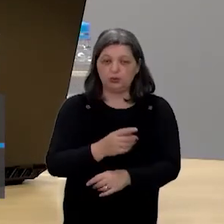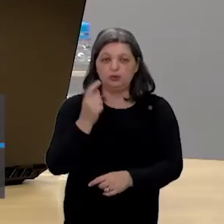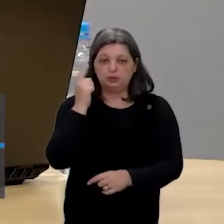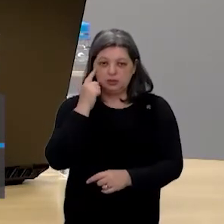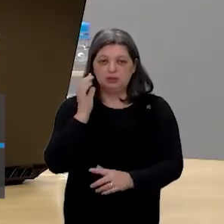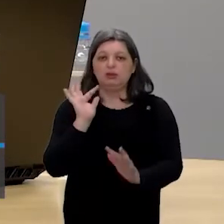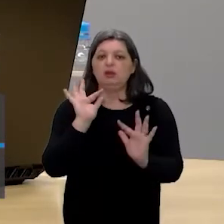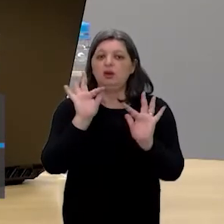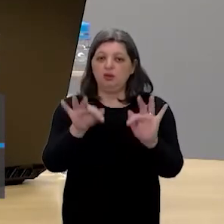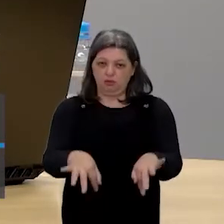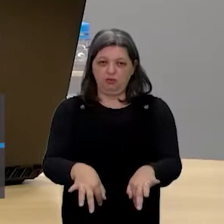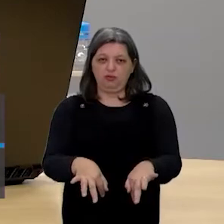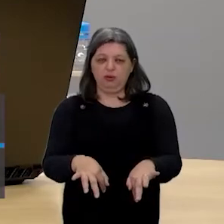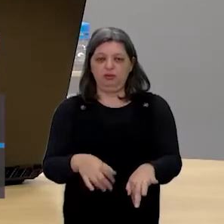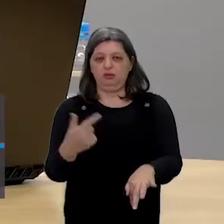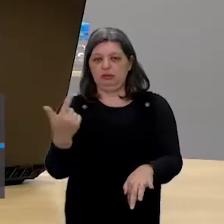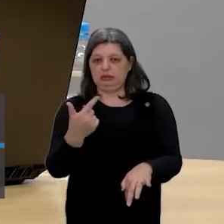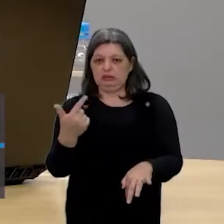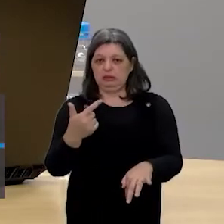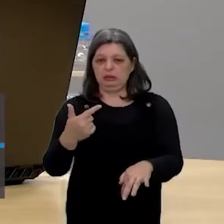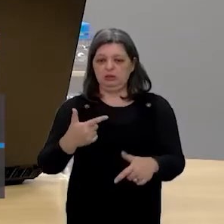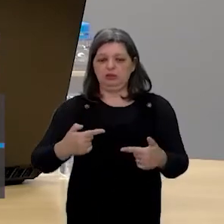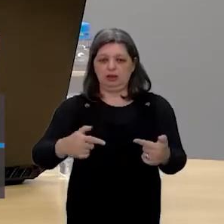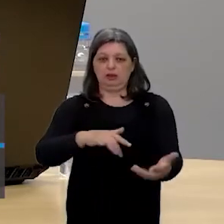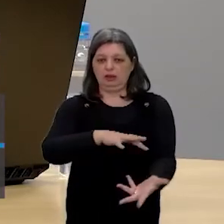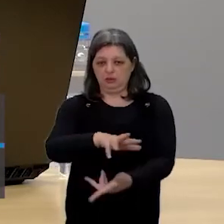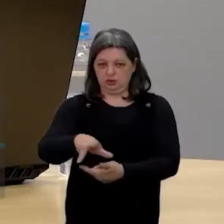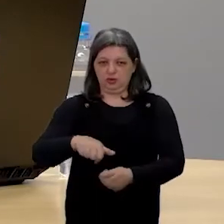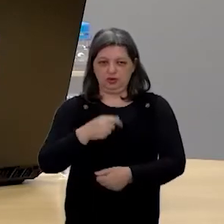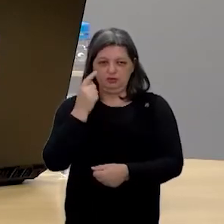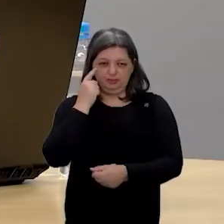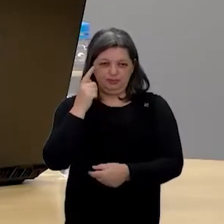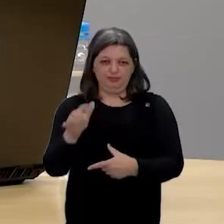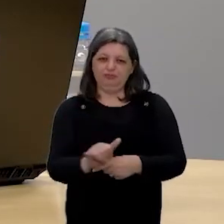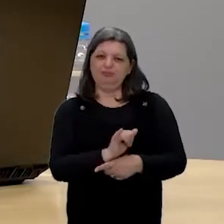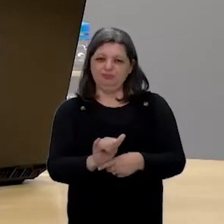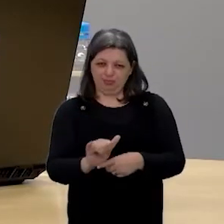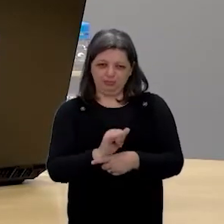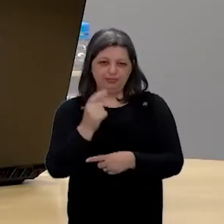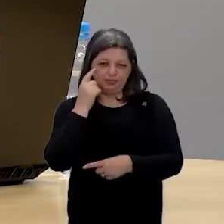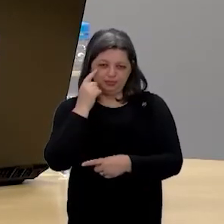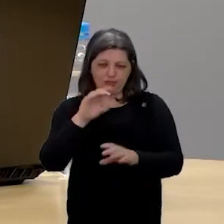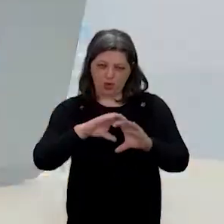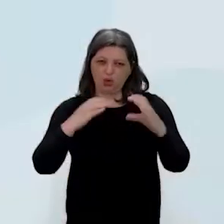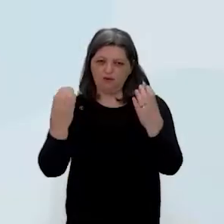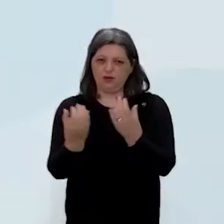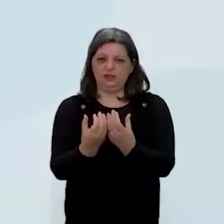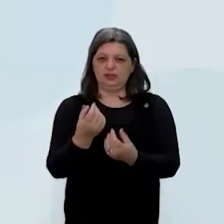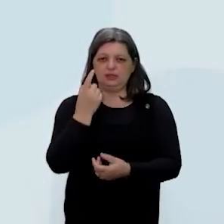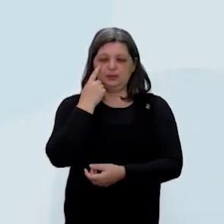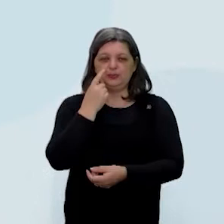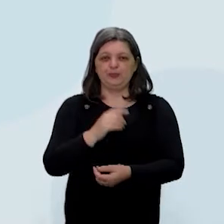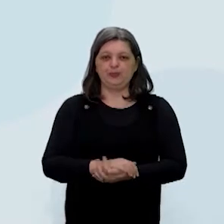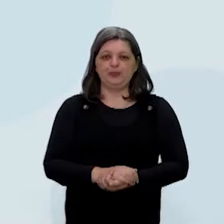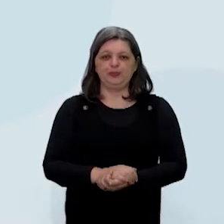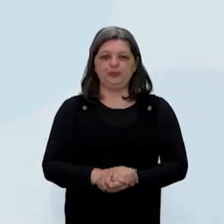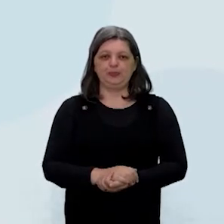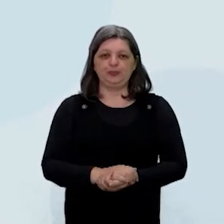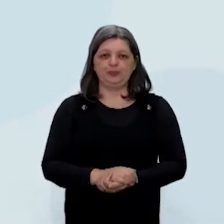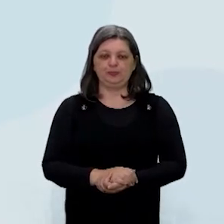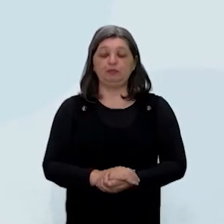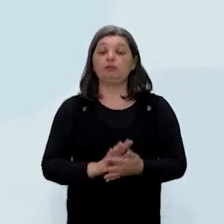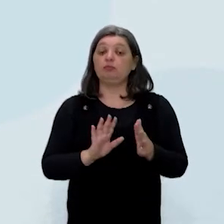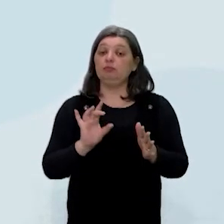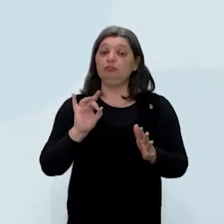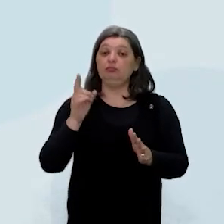fim definitivo da Segunda Guerra. Olha aí o projetinho que já estava na gaveta desde a Conferência de Alta. Dá uma olhadinha na tela. Então, só